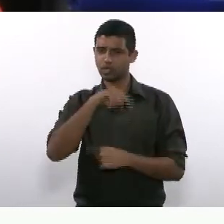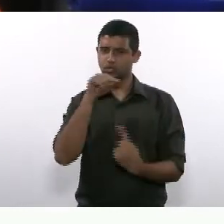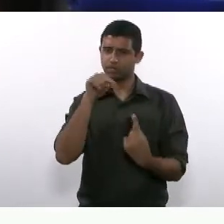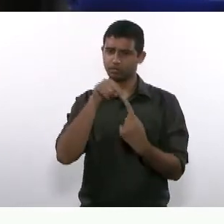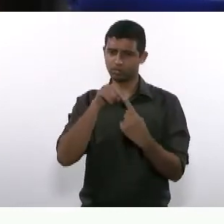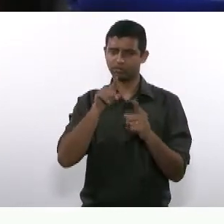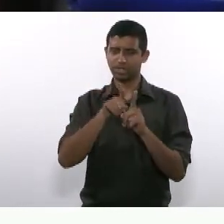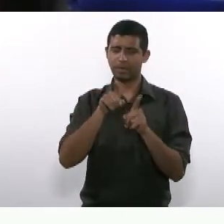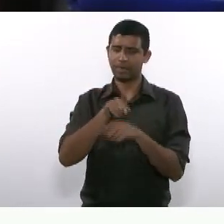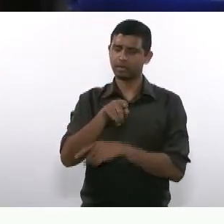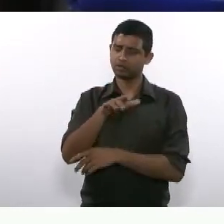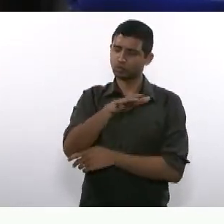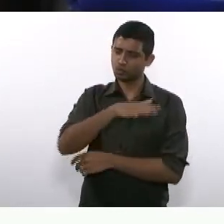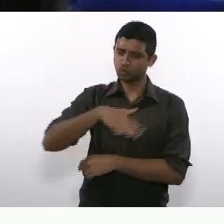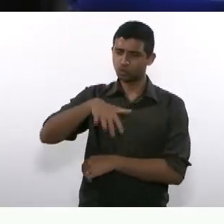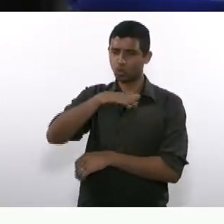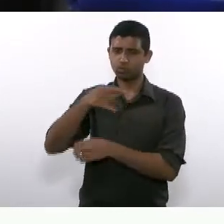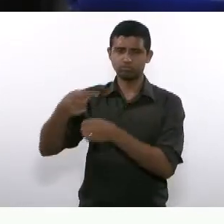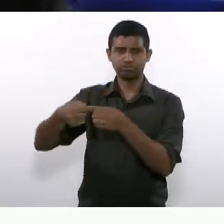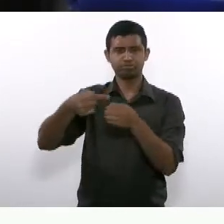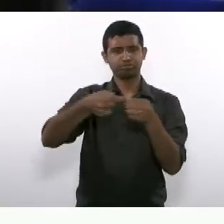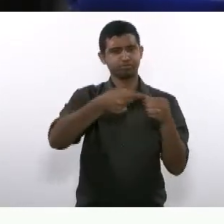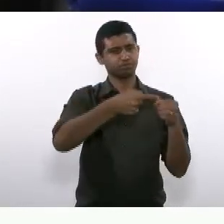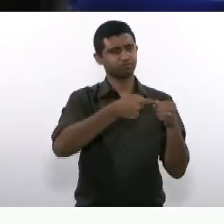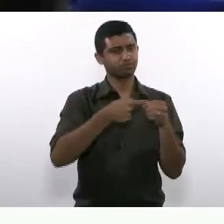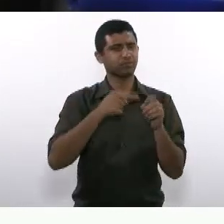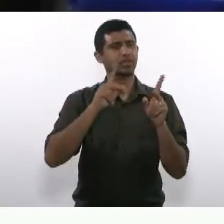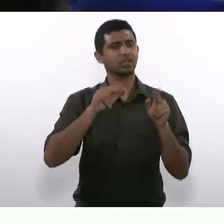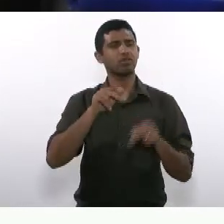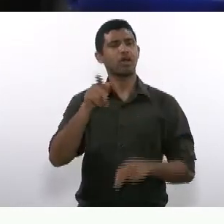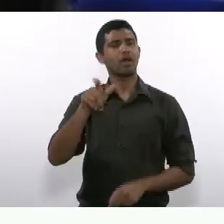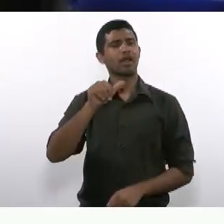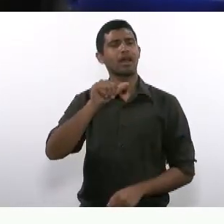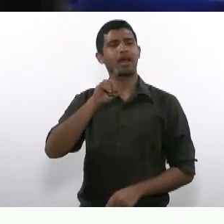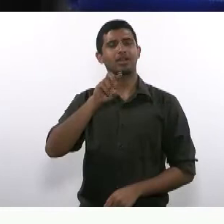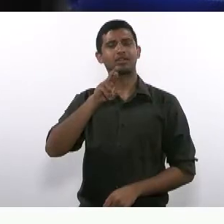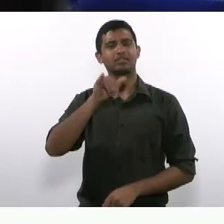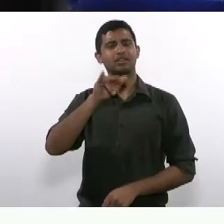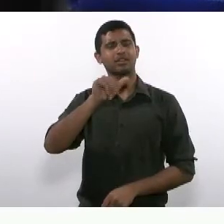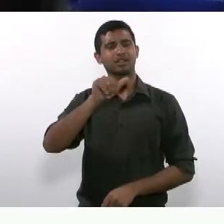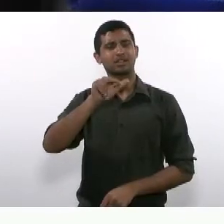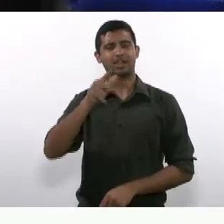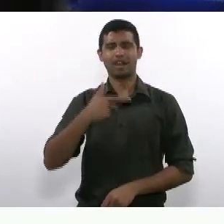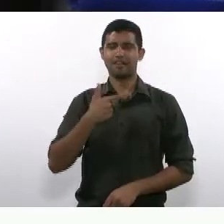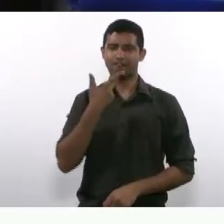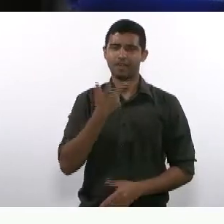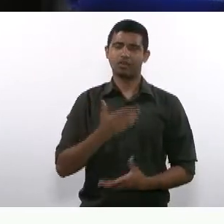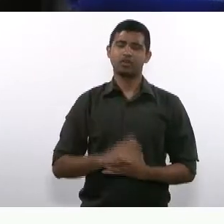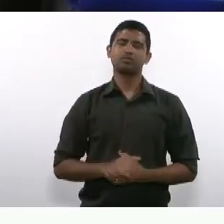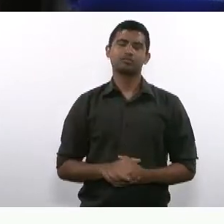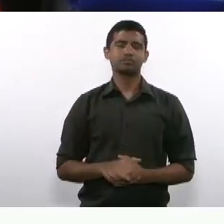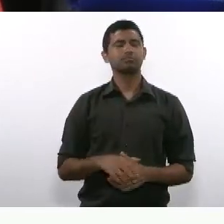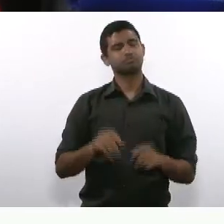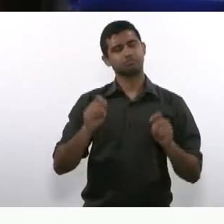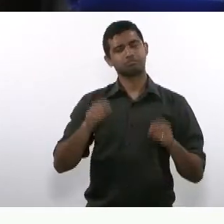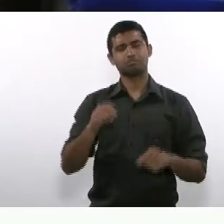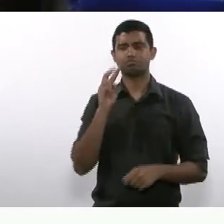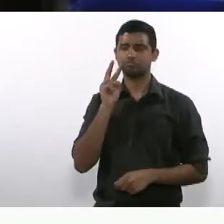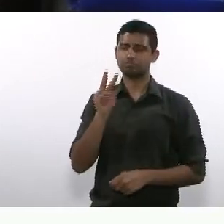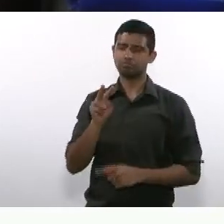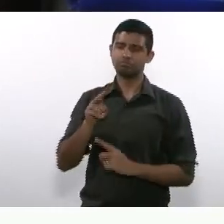e para todos os municípios. É o que a Adriana costuma falar muito bem. A gente pode olhar e dizer que uma